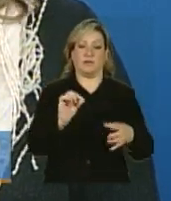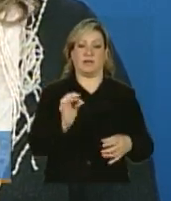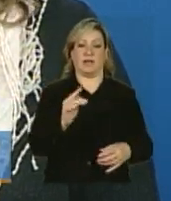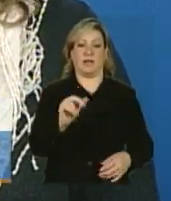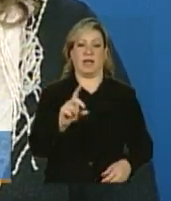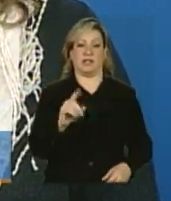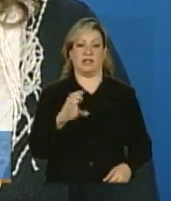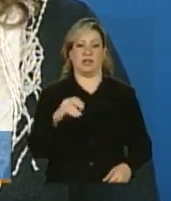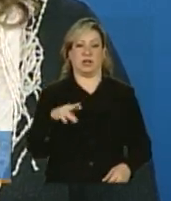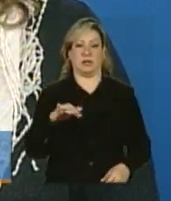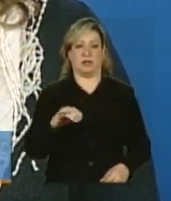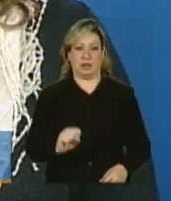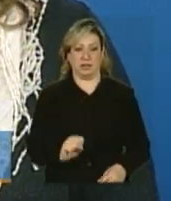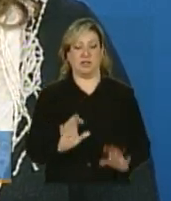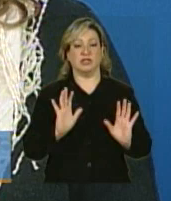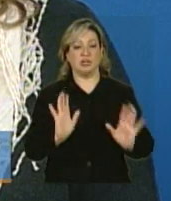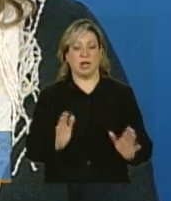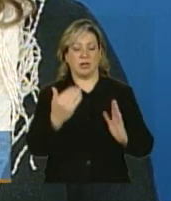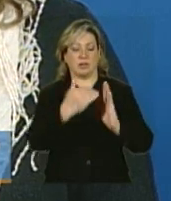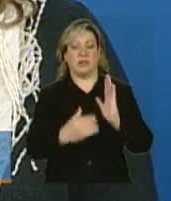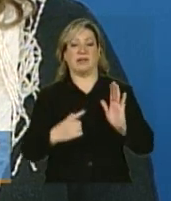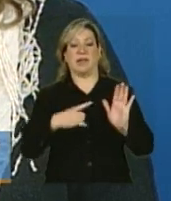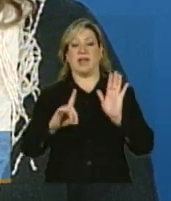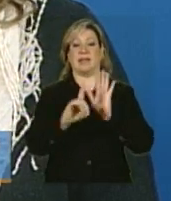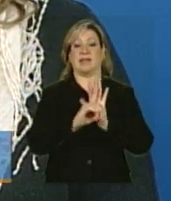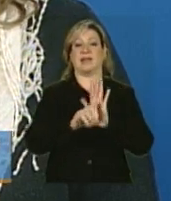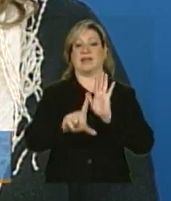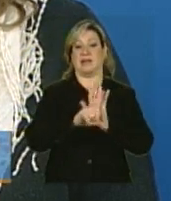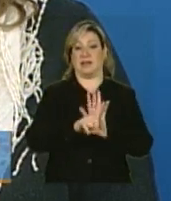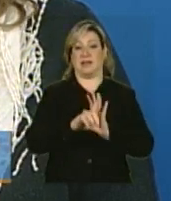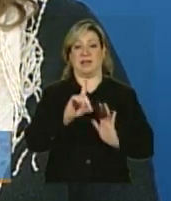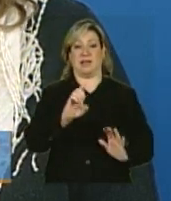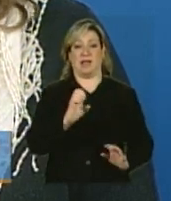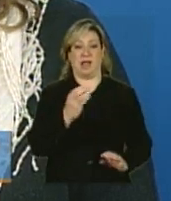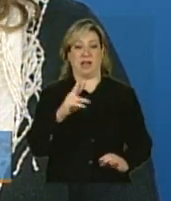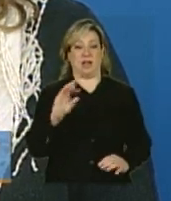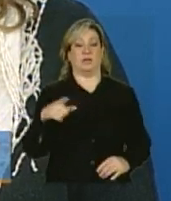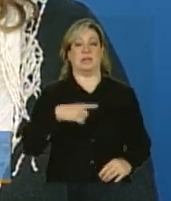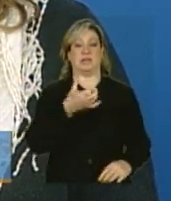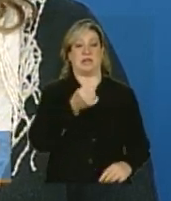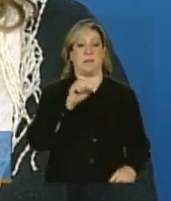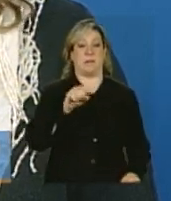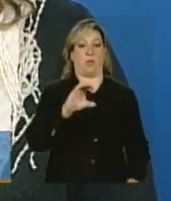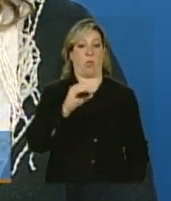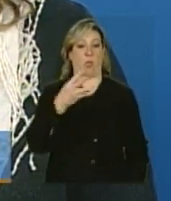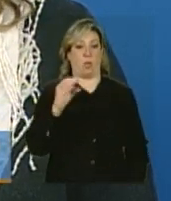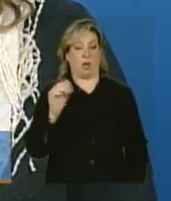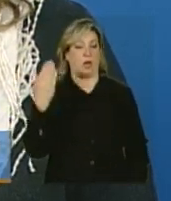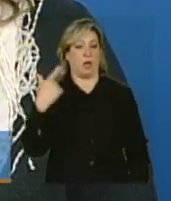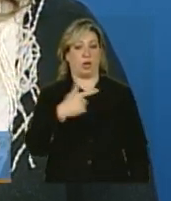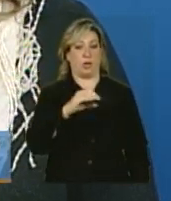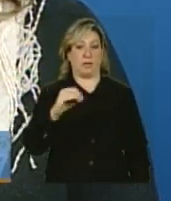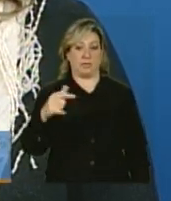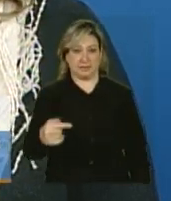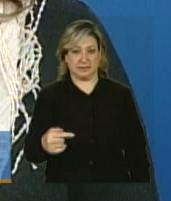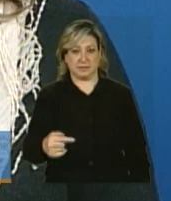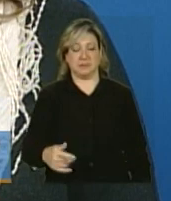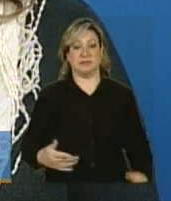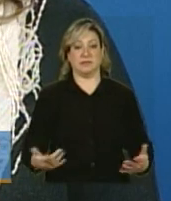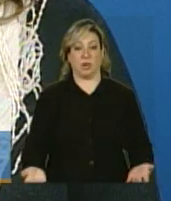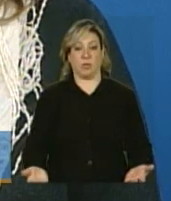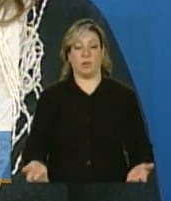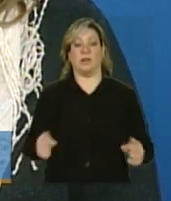já relacionadas num decreto, inclusive, o decreto 6040 de 2007.